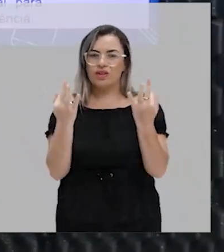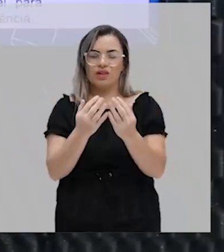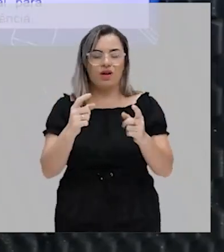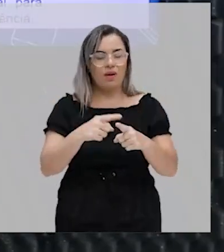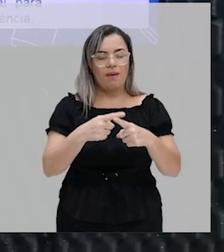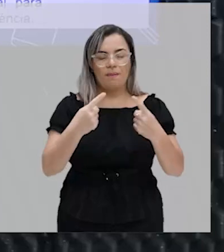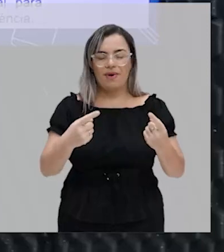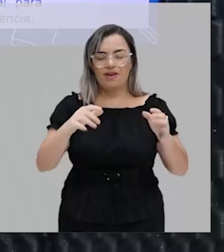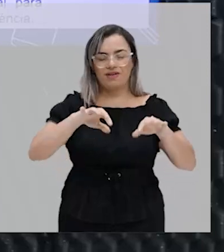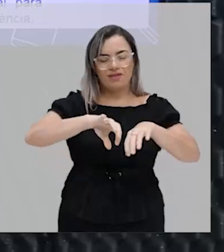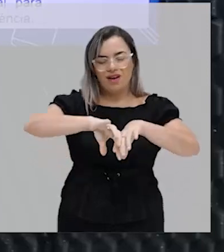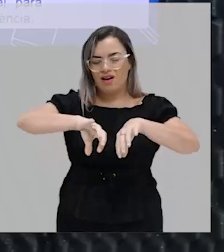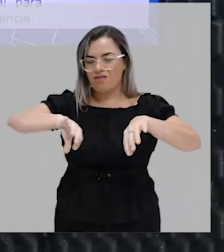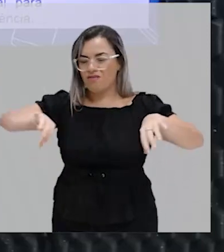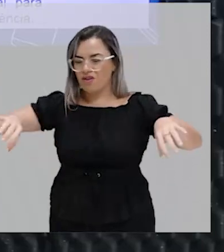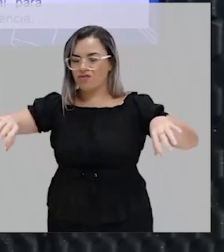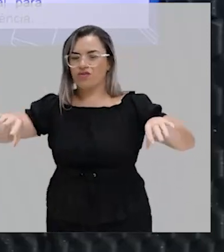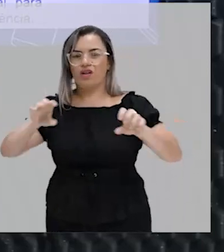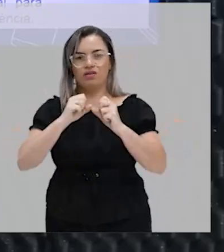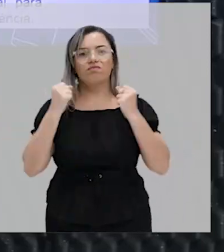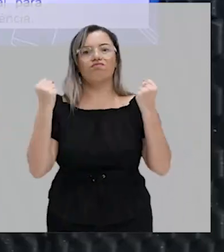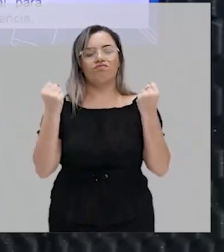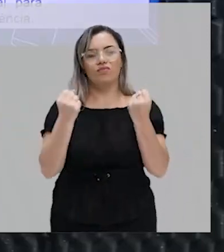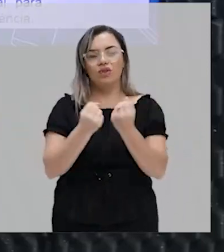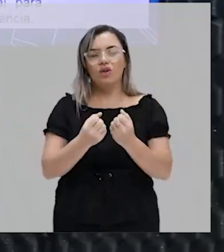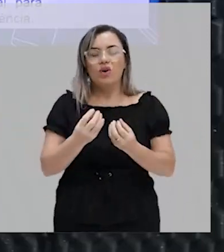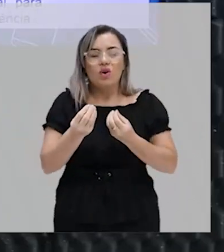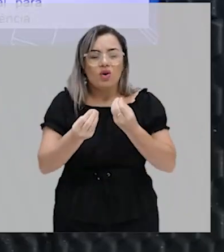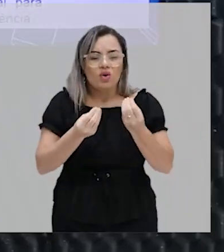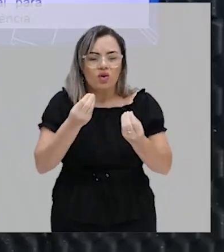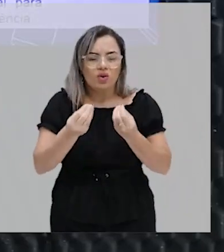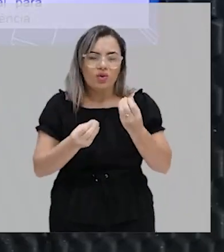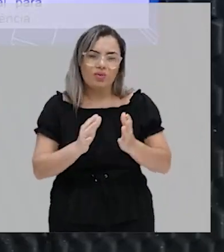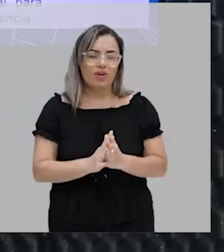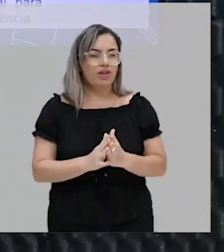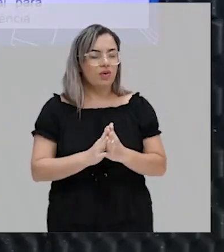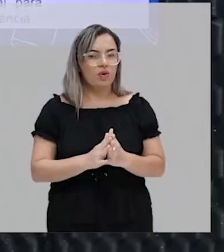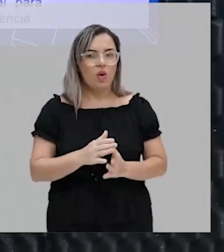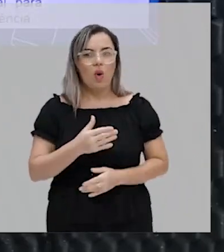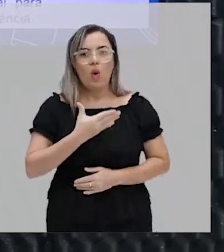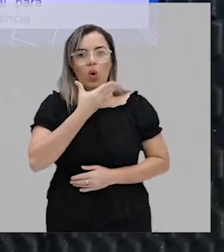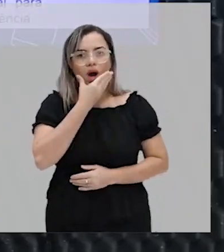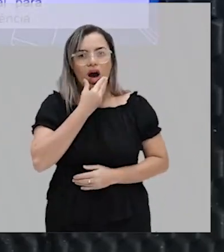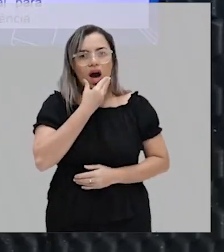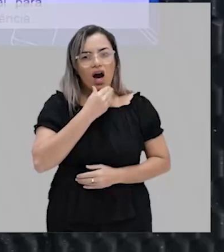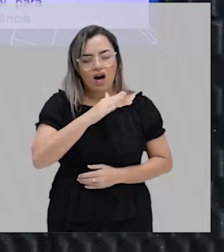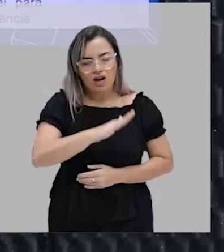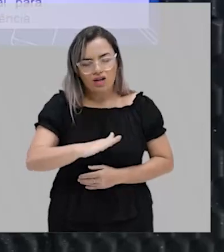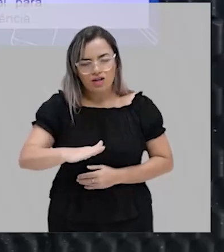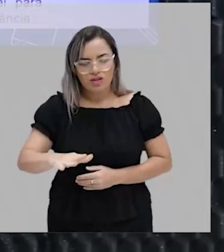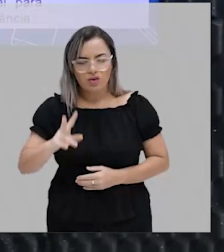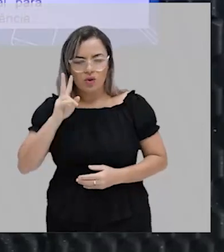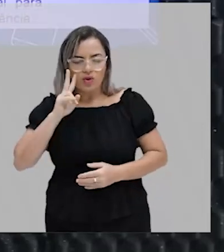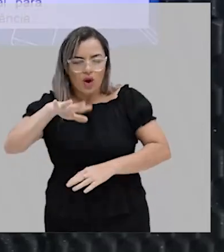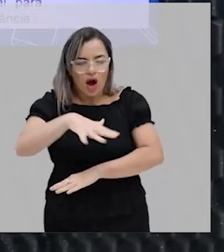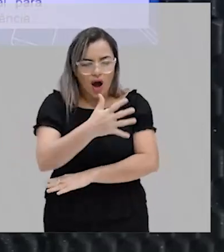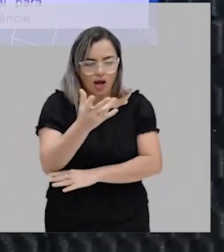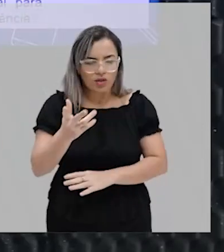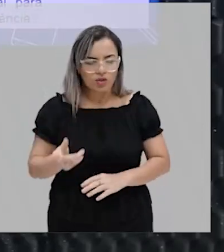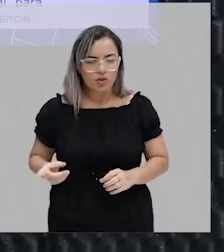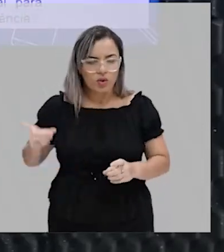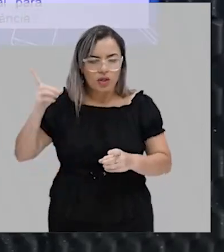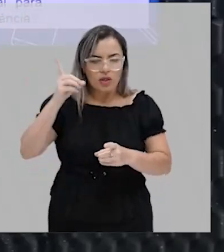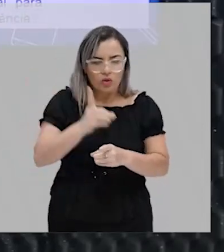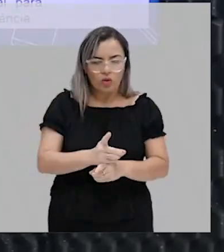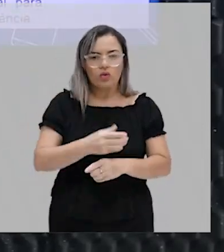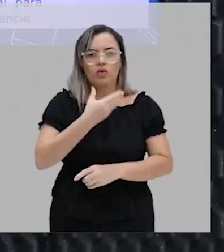aquilo chamou muita atenção, como ele ficou tão feliz em ter encontrado aquela árvore de Natal. Né? Então, olha essa violência. Tá? Então, isso